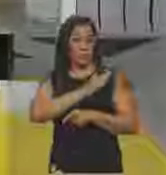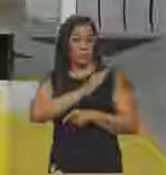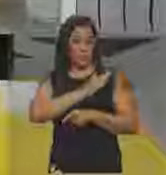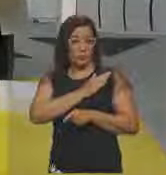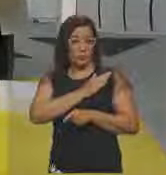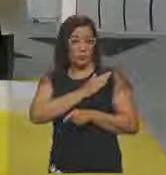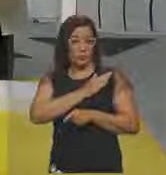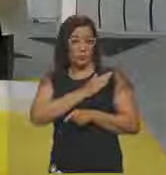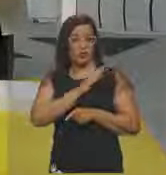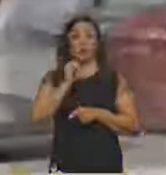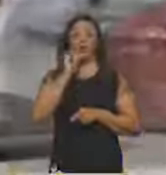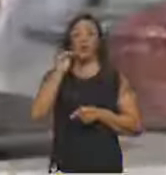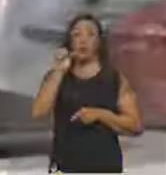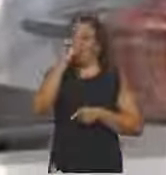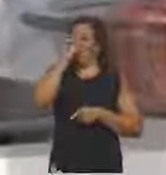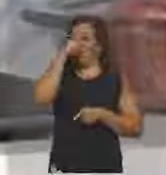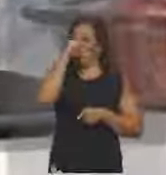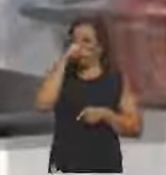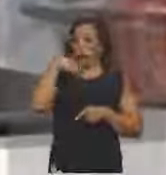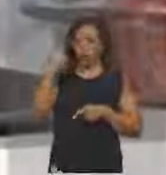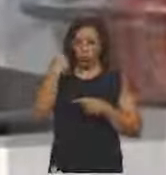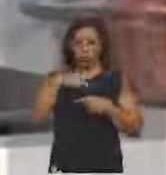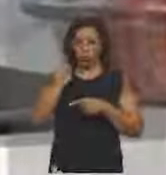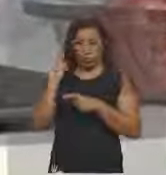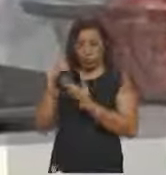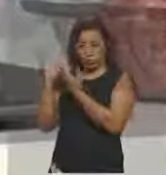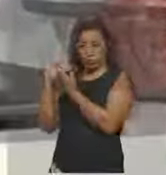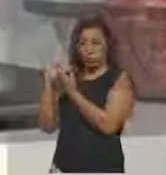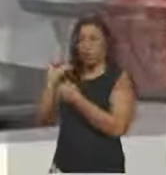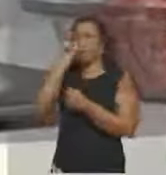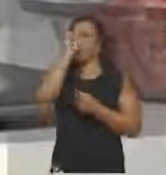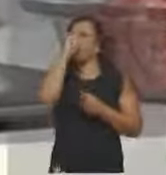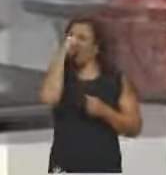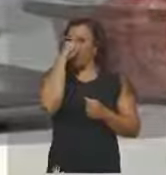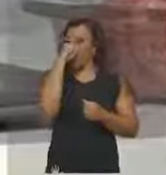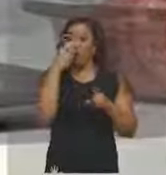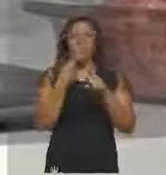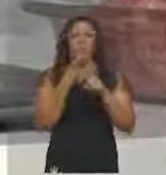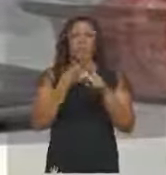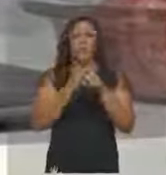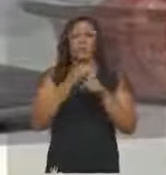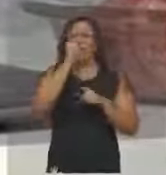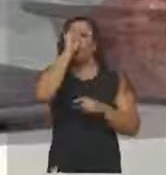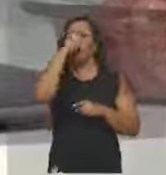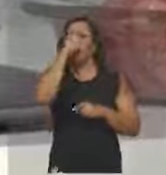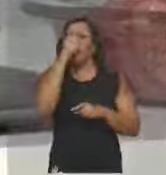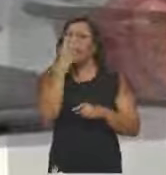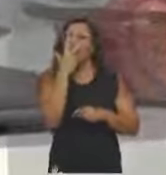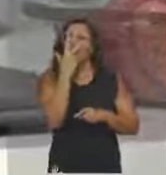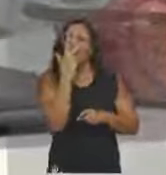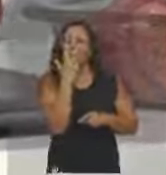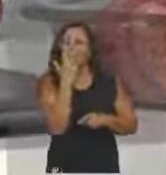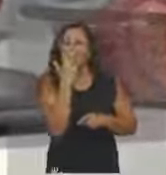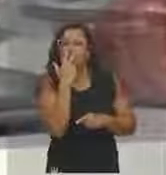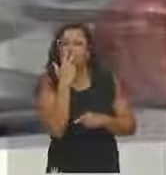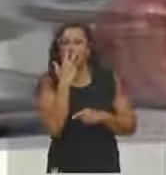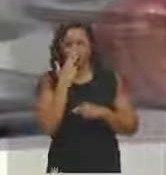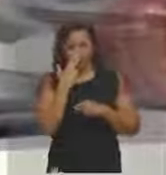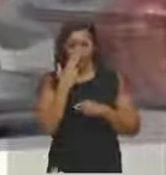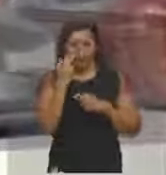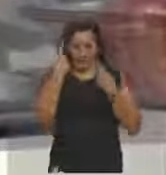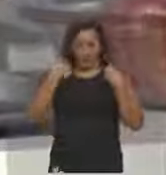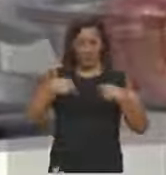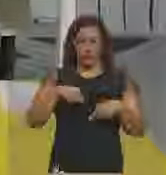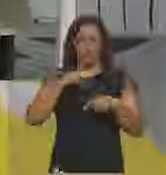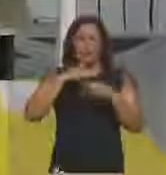é um coração de um suíno, todos esses órgãos aqui é do suíno, porque o suíno, ele aproxima muito, ele é um mamífero, e